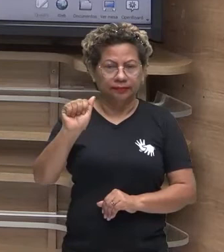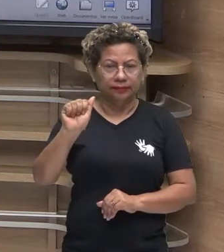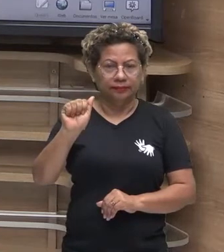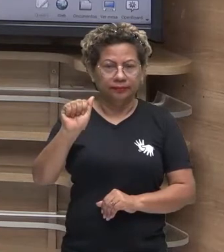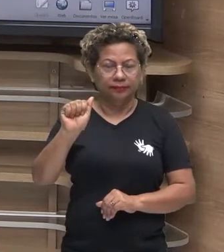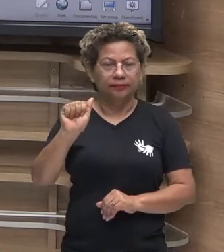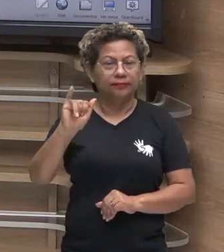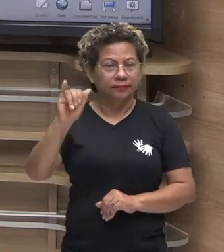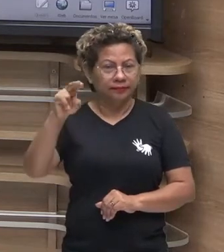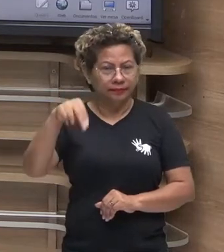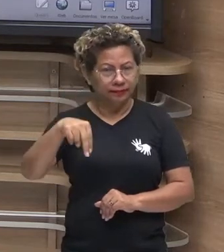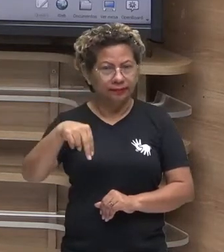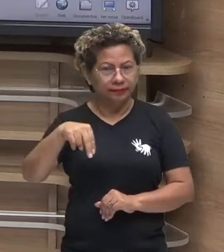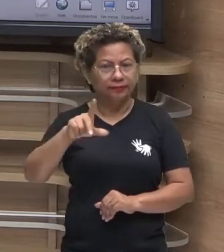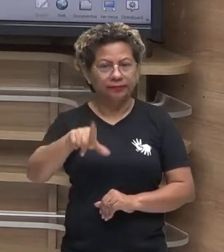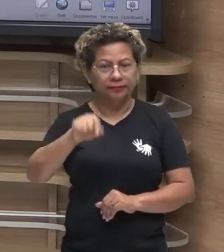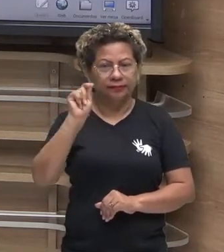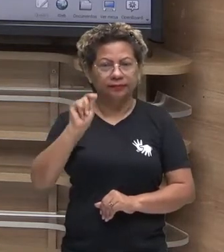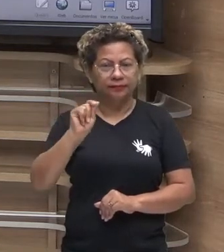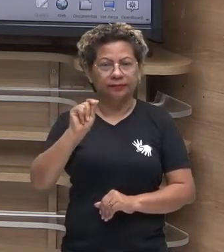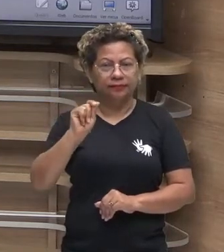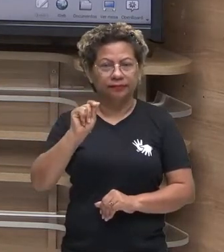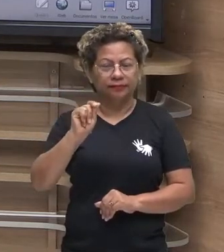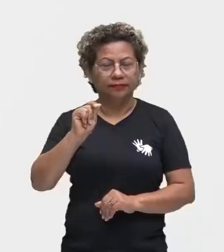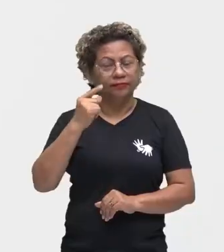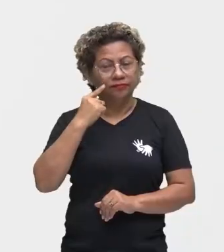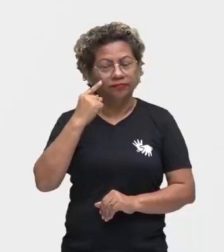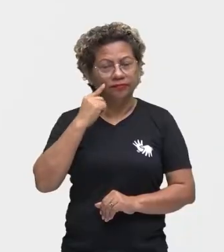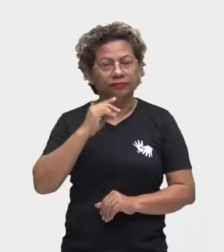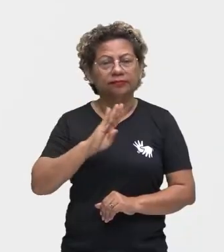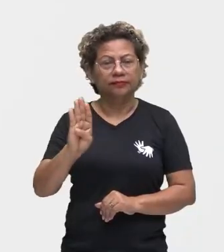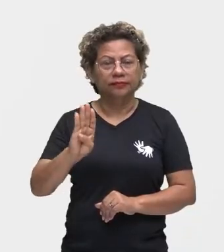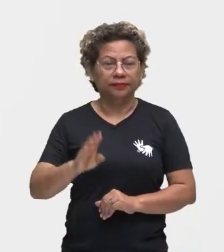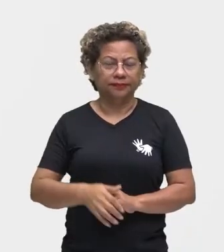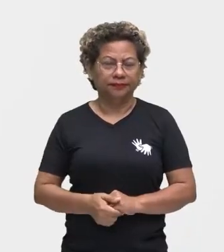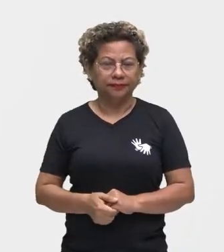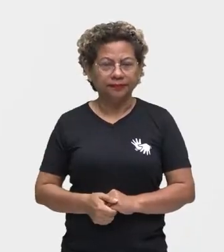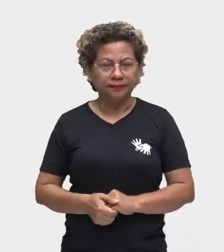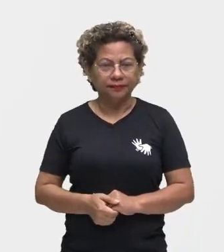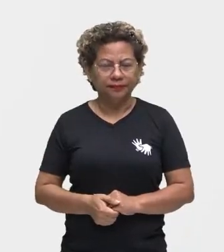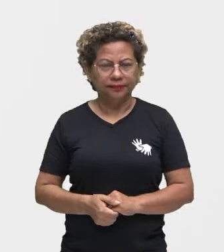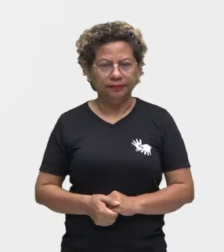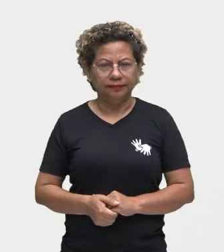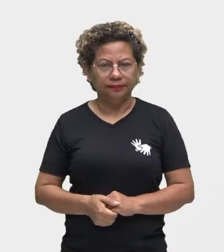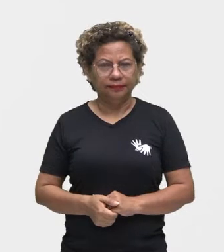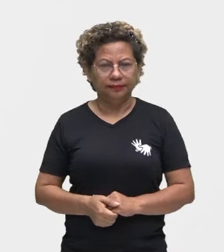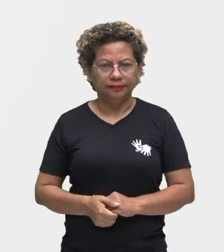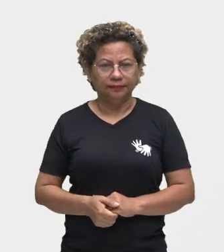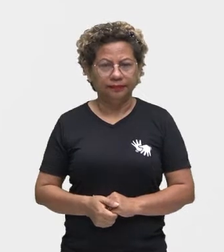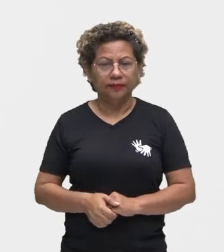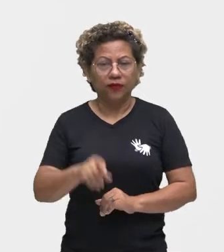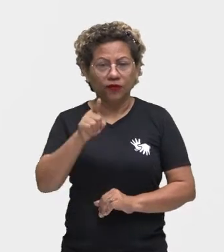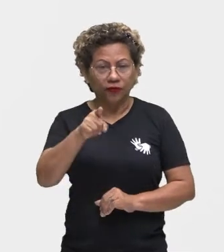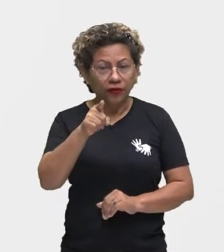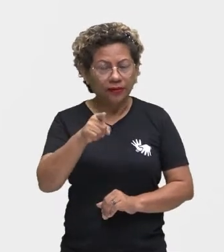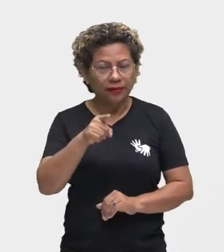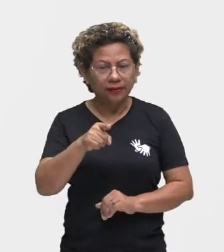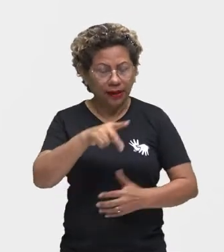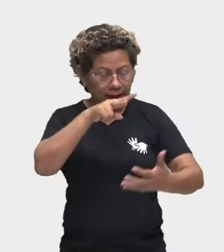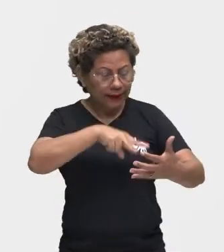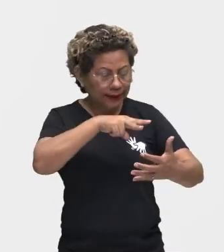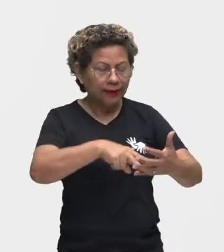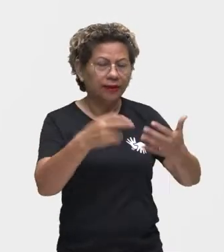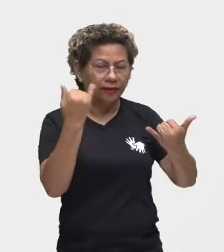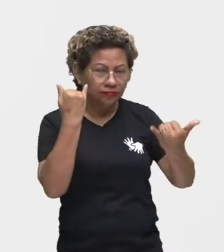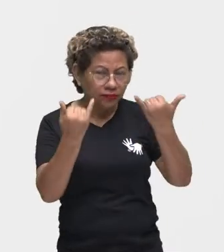B. Essa é a opinião dele. Vamos ver qual é a questão e qual é a resposta correta? A questão era para você marcar aí, ó, que